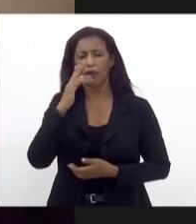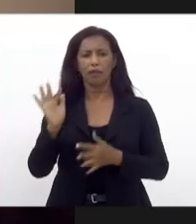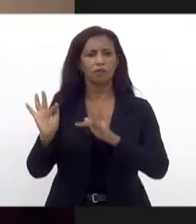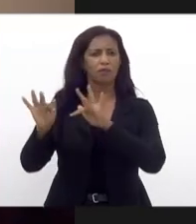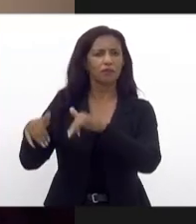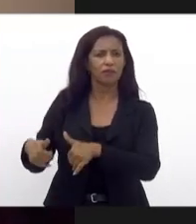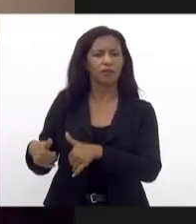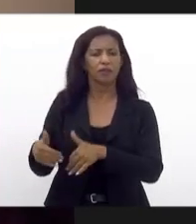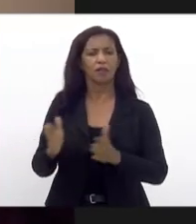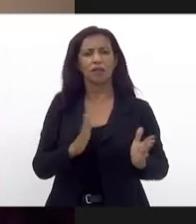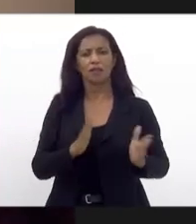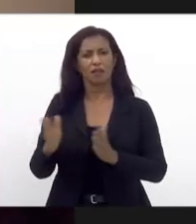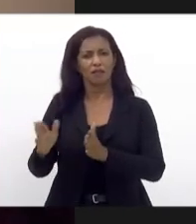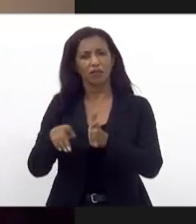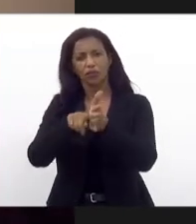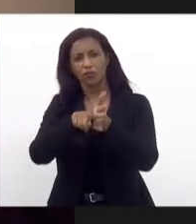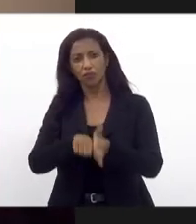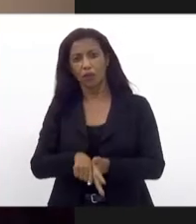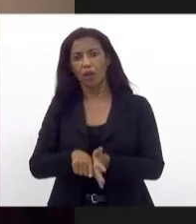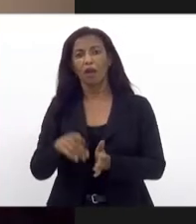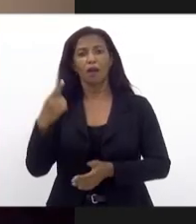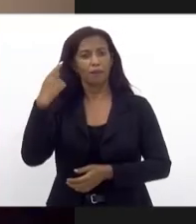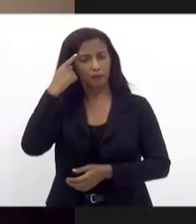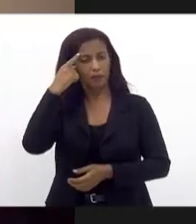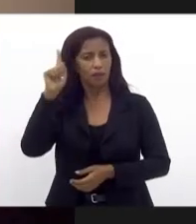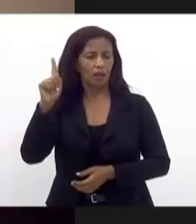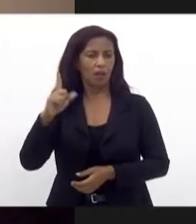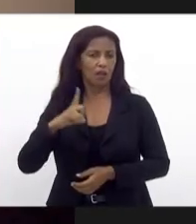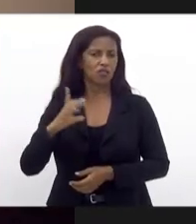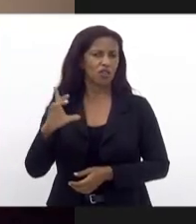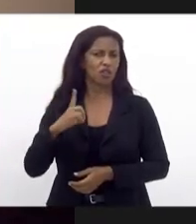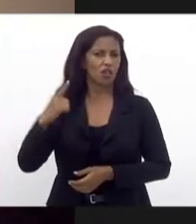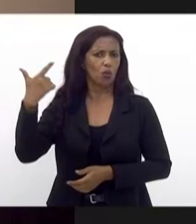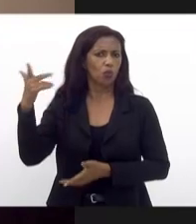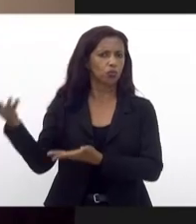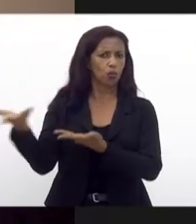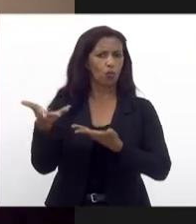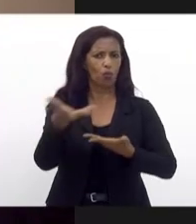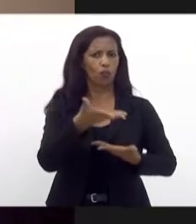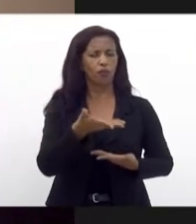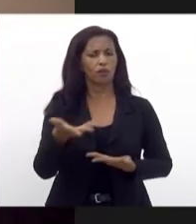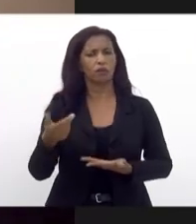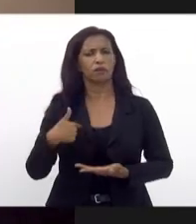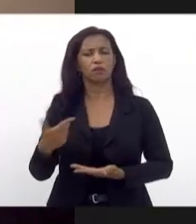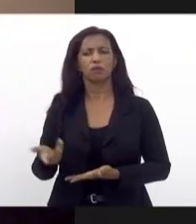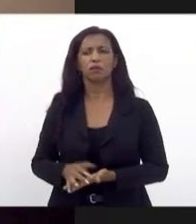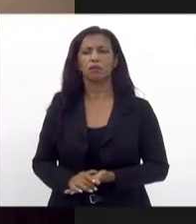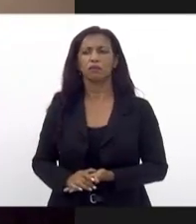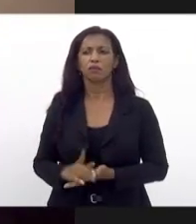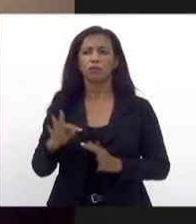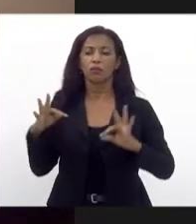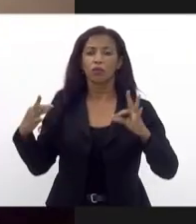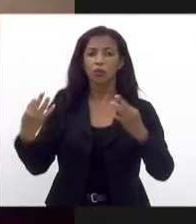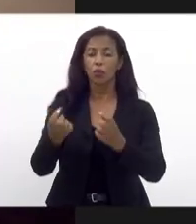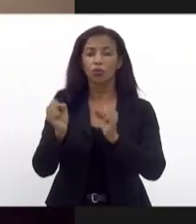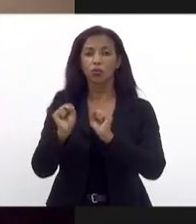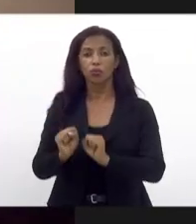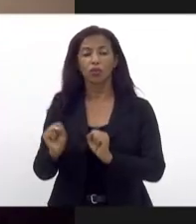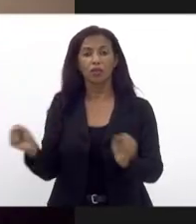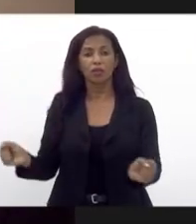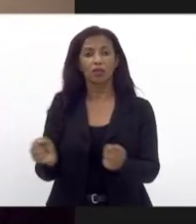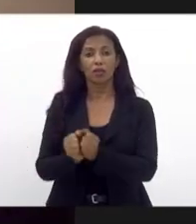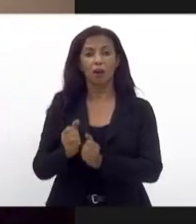terminar a fase de consulta. A minha ideia, e já tenho outros convidados aqui que farei, é que todos pudessem